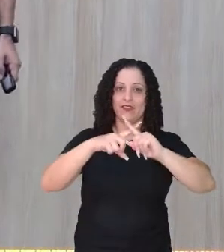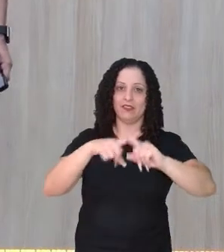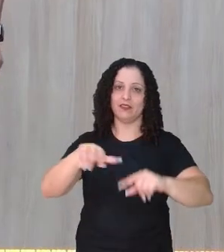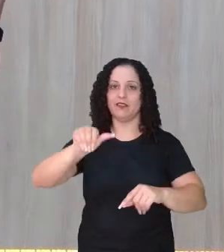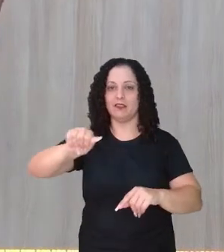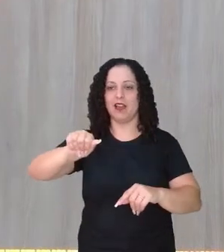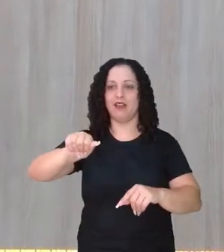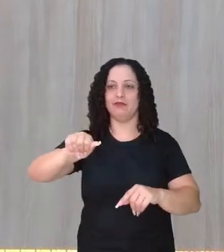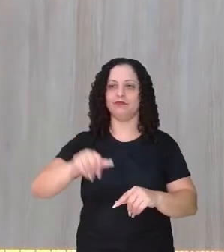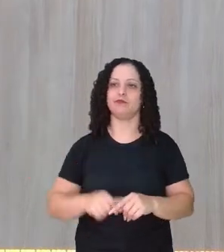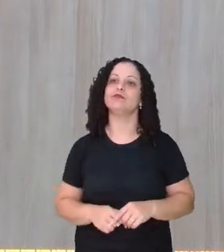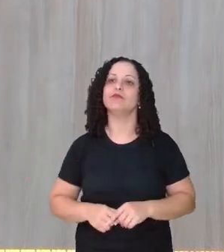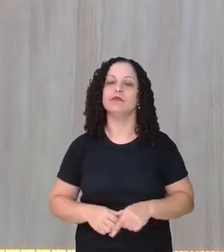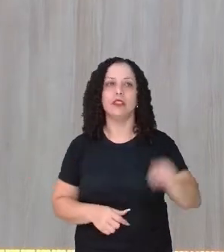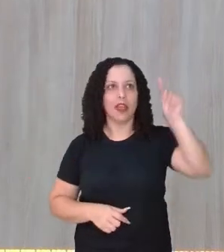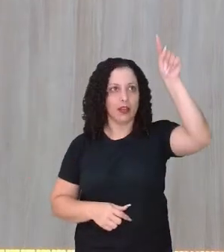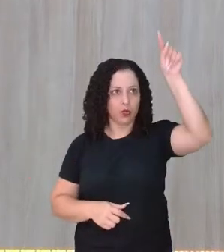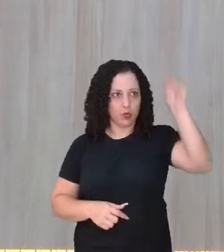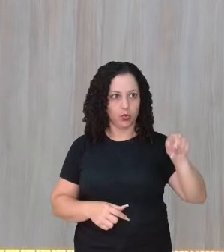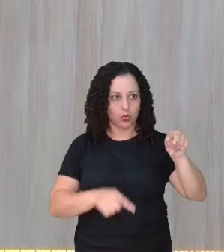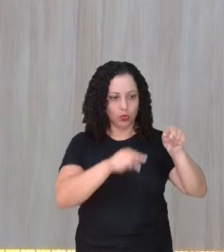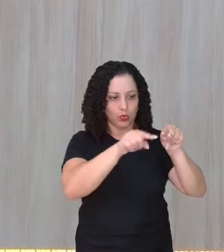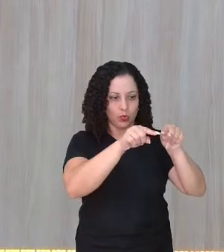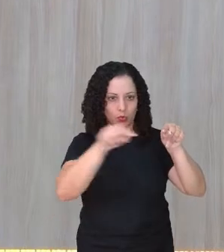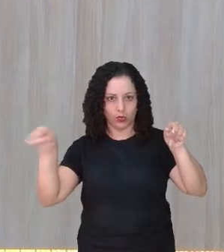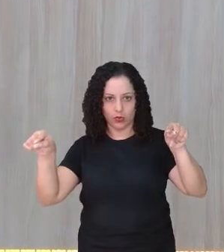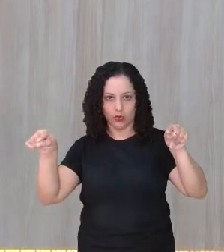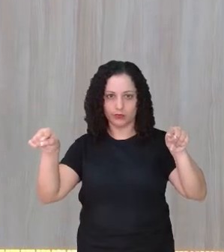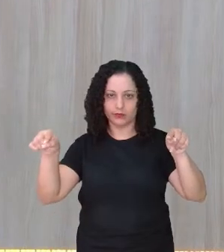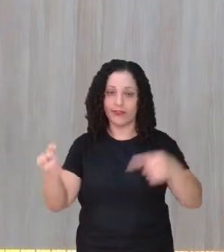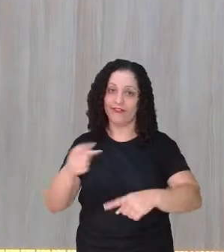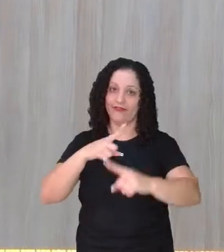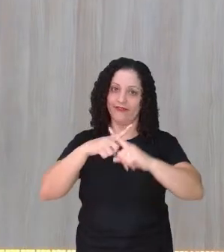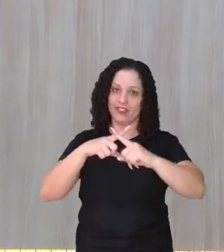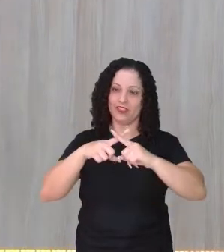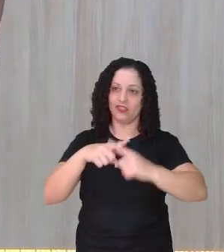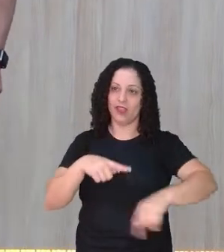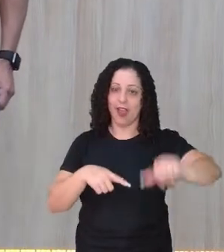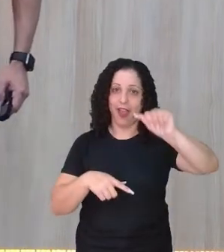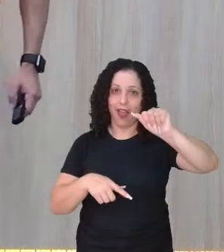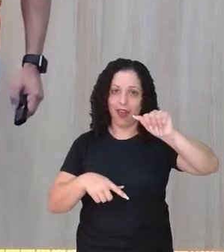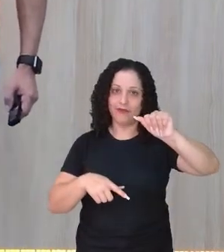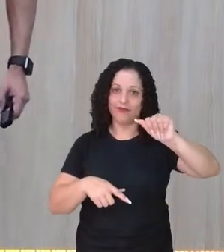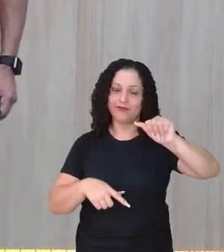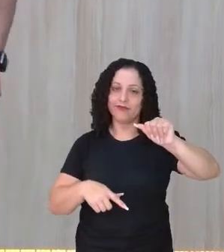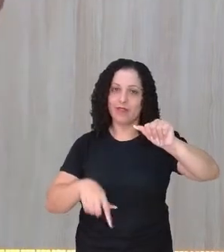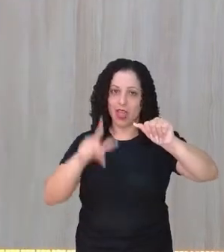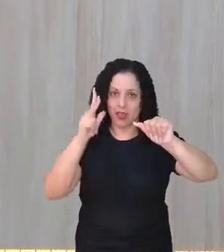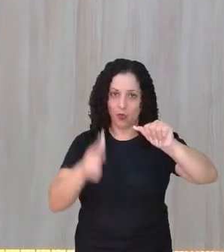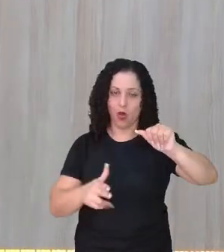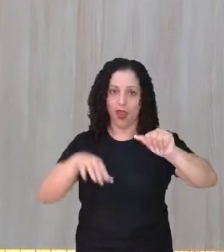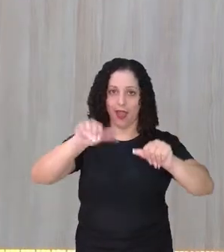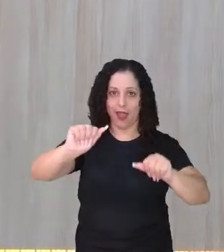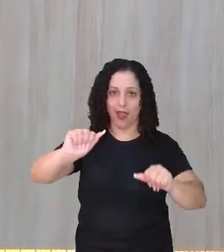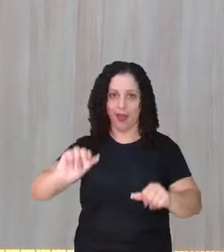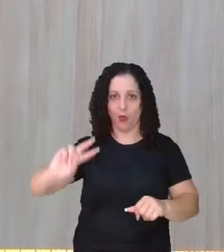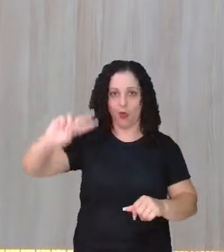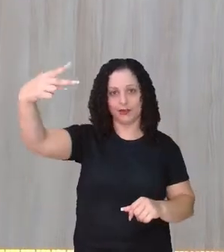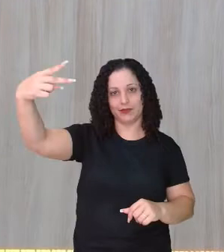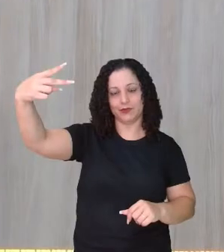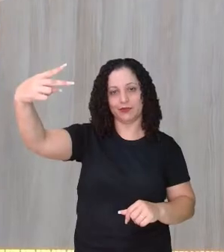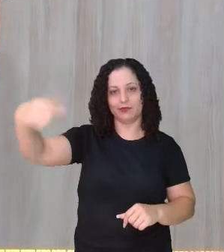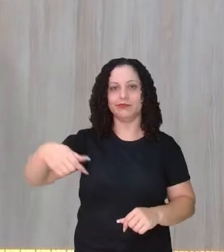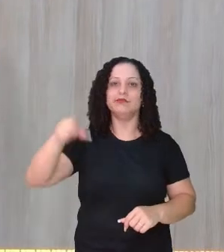Então, A vezes A é igual a A ao quadrado. Então, essa é a expressão algébrica